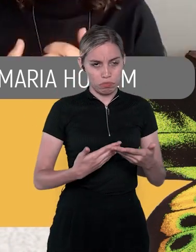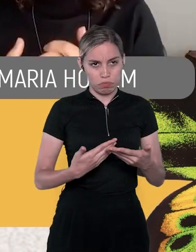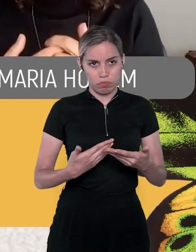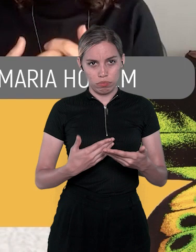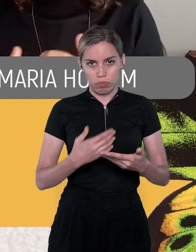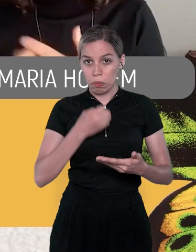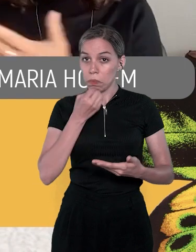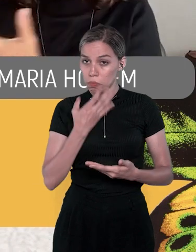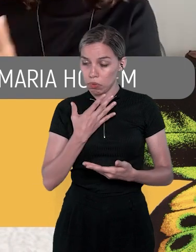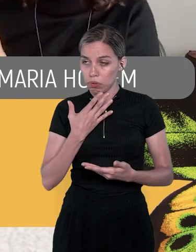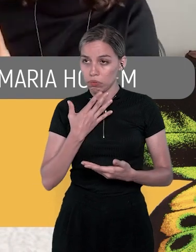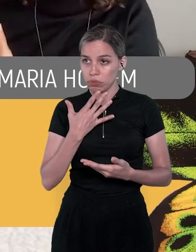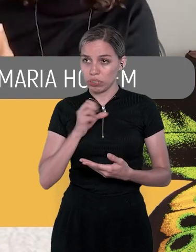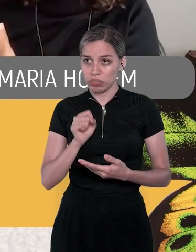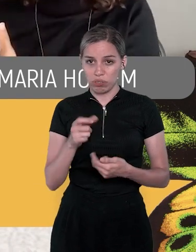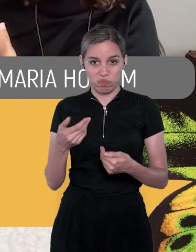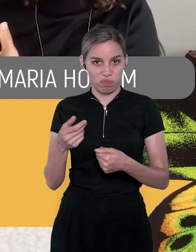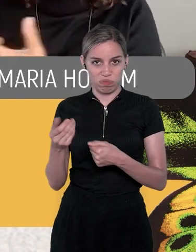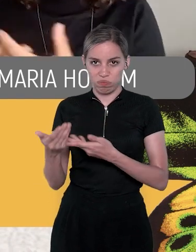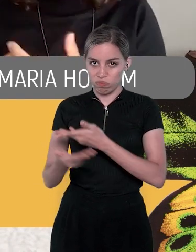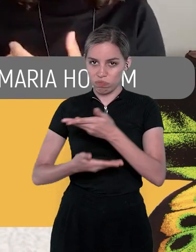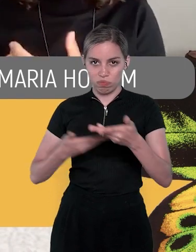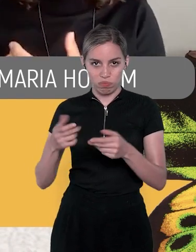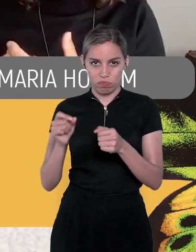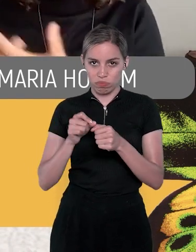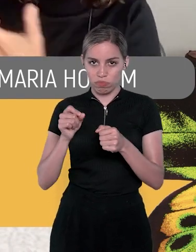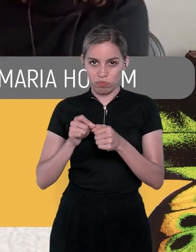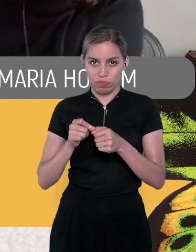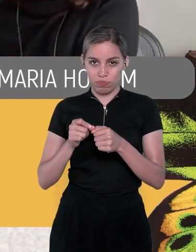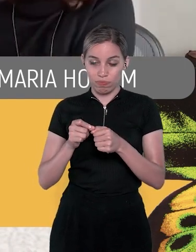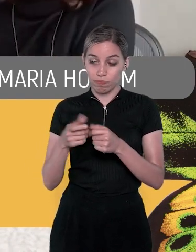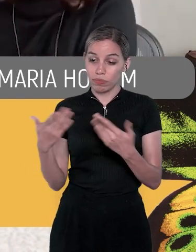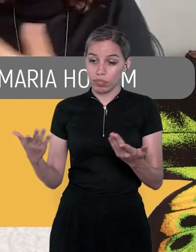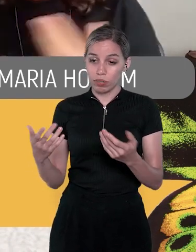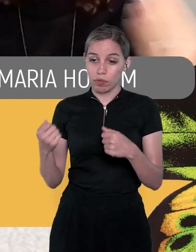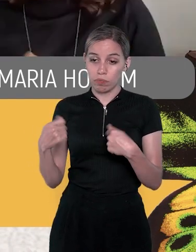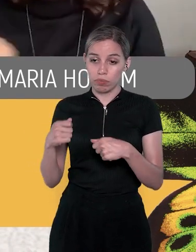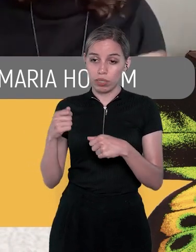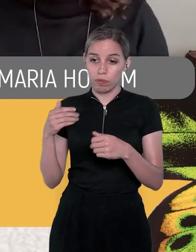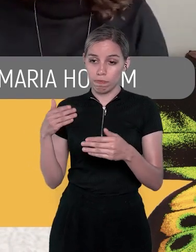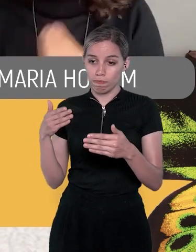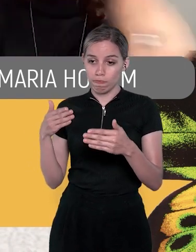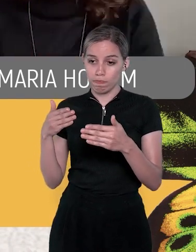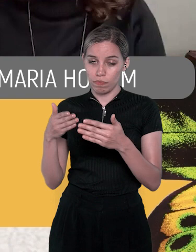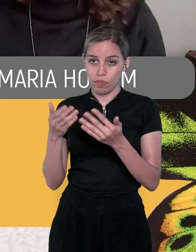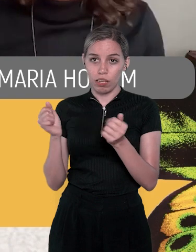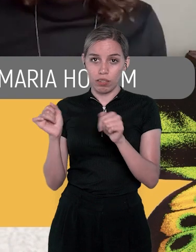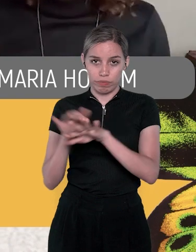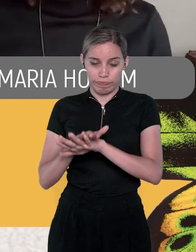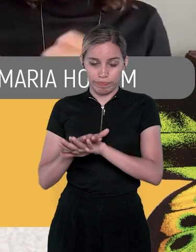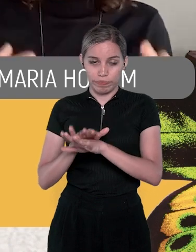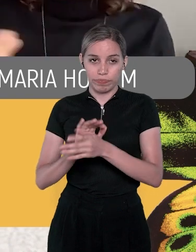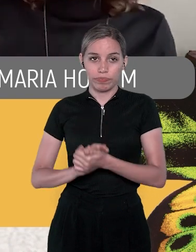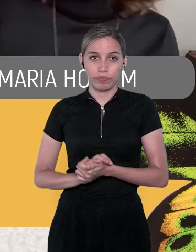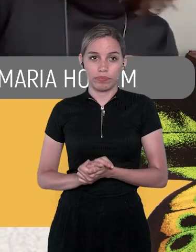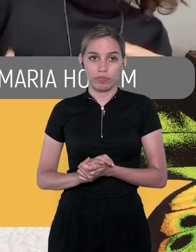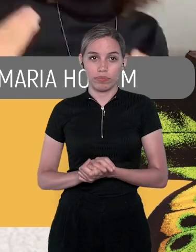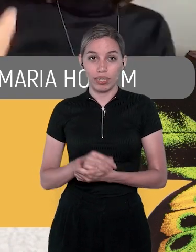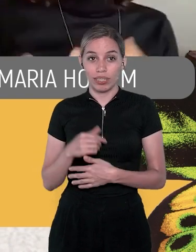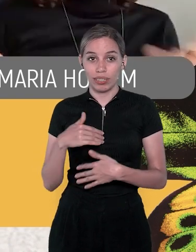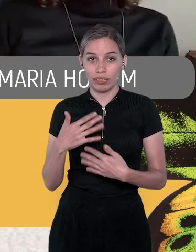não fizer, ruptura. Porque cooptação, não sei, né? São essas